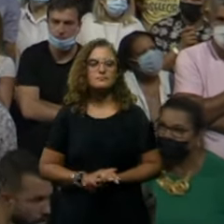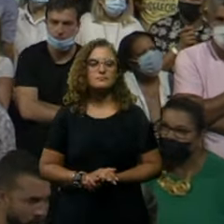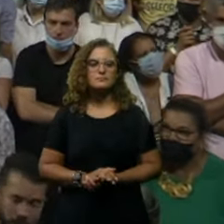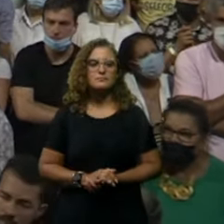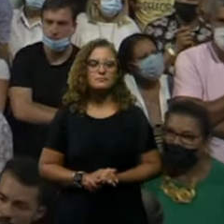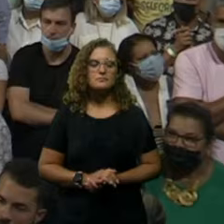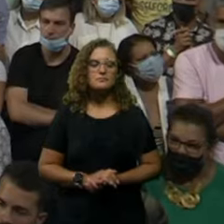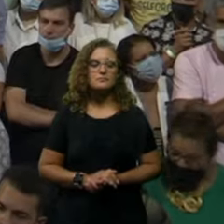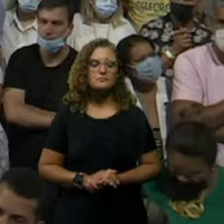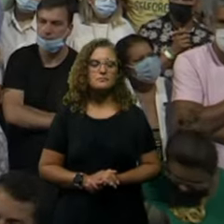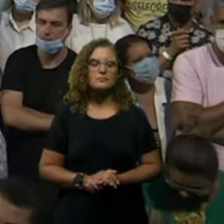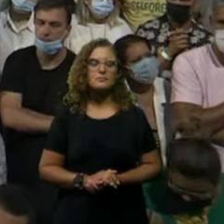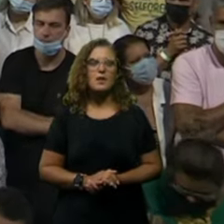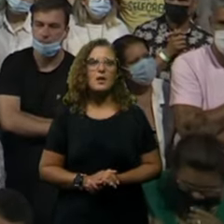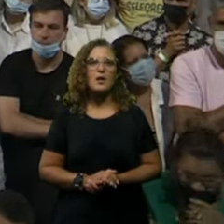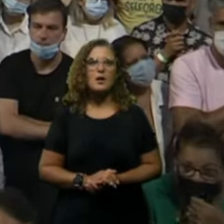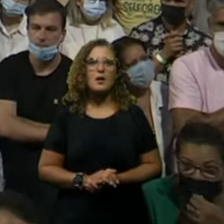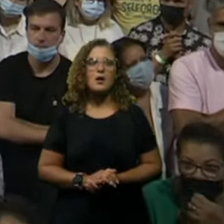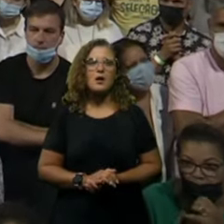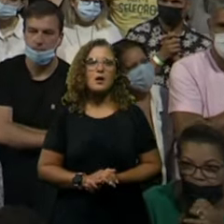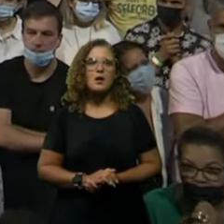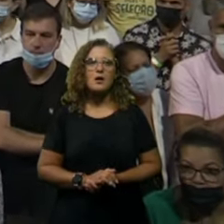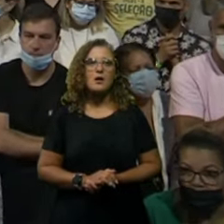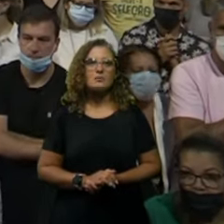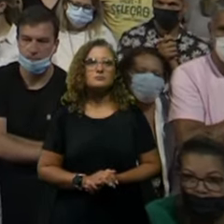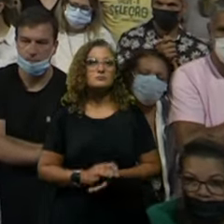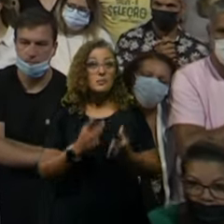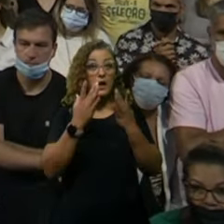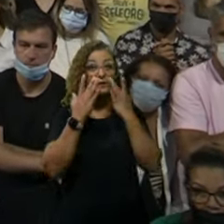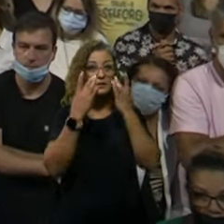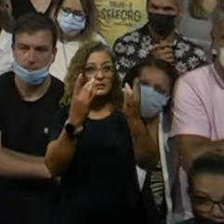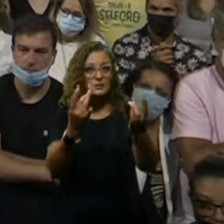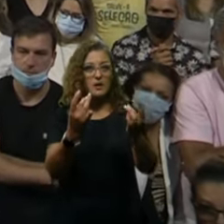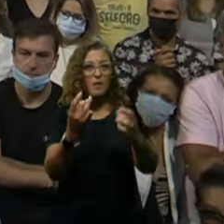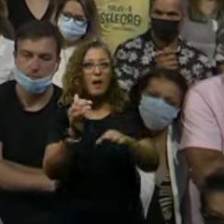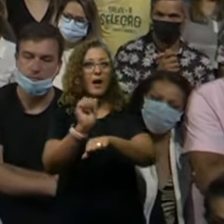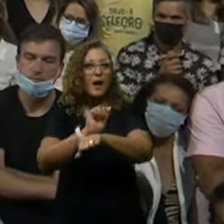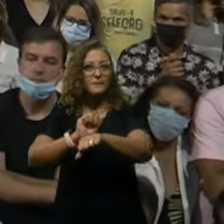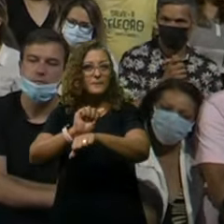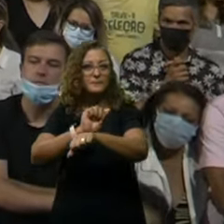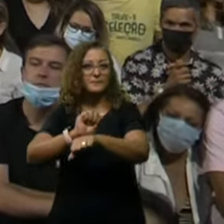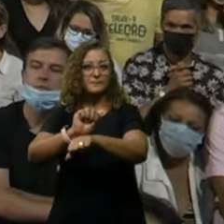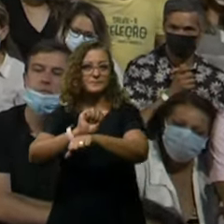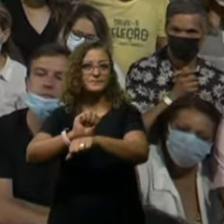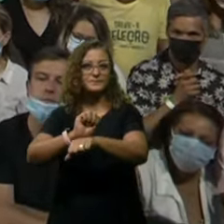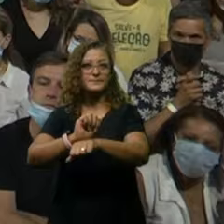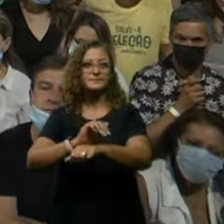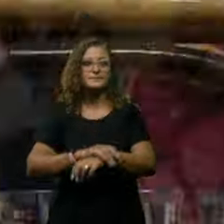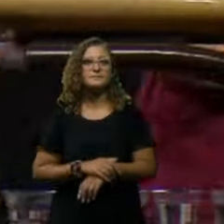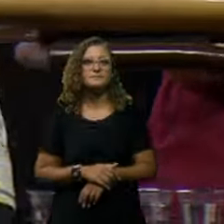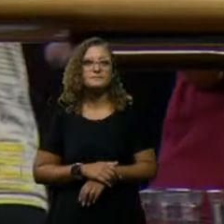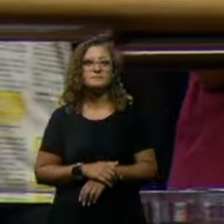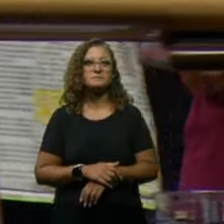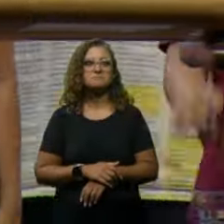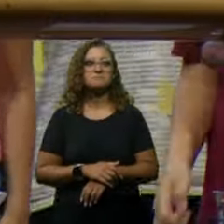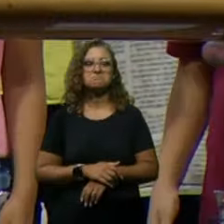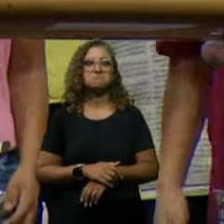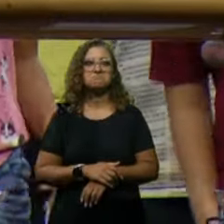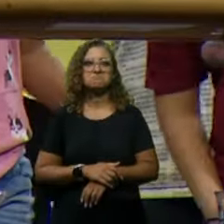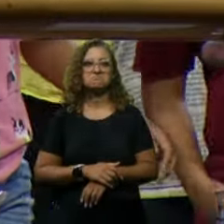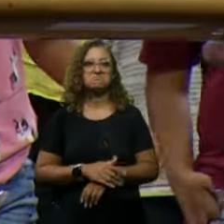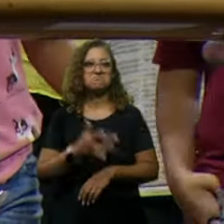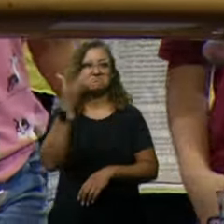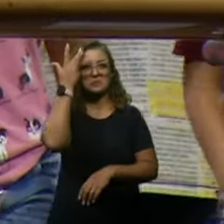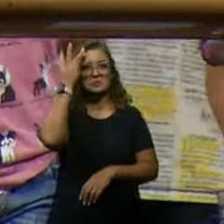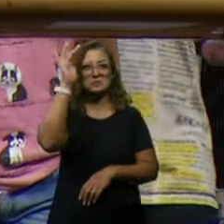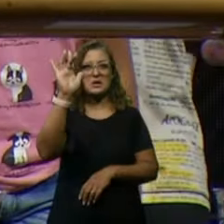o Abraão ouça isso é o Abraão eu não sabia que o lugar que